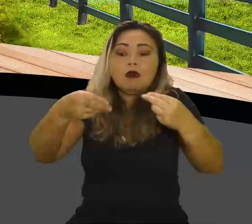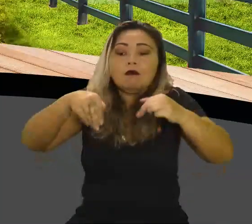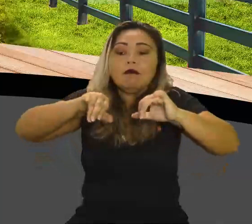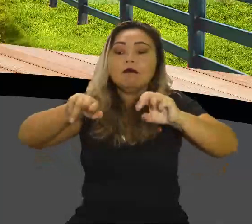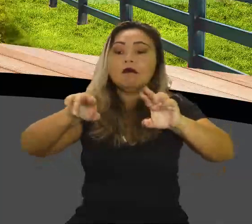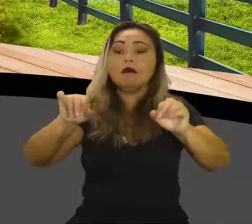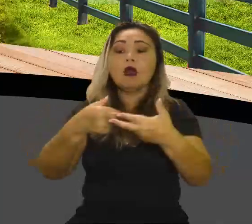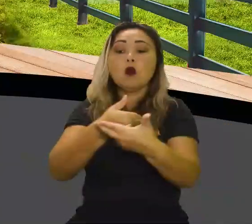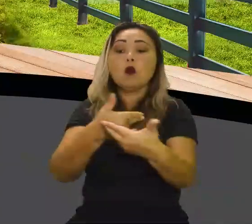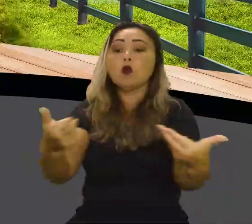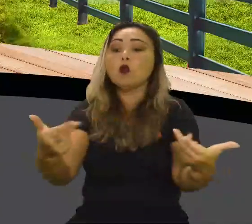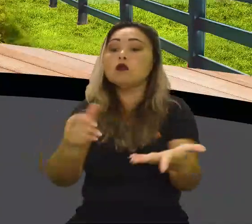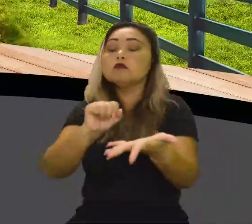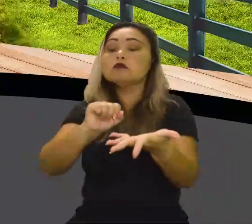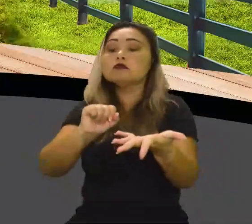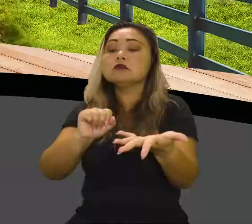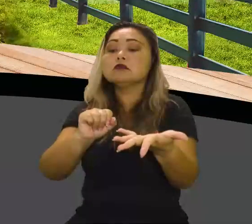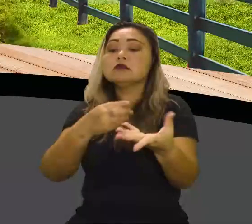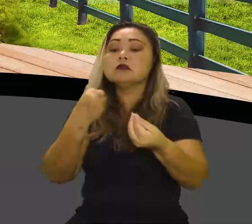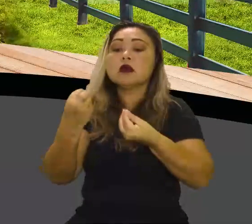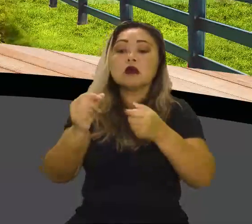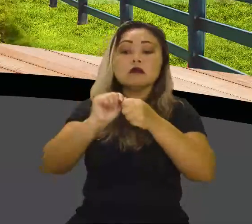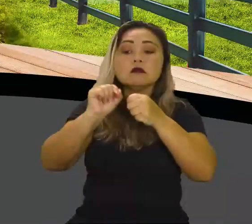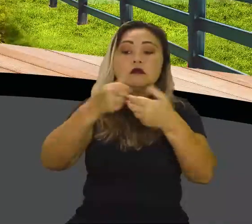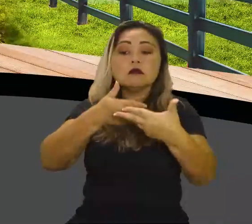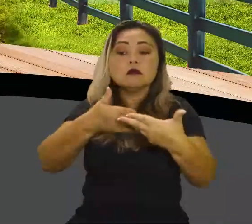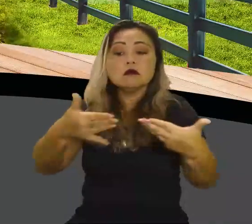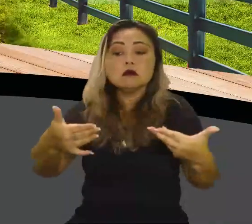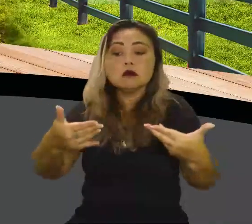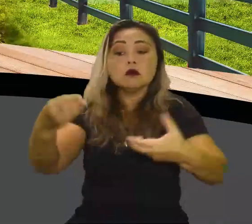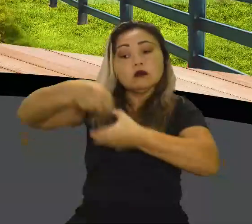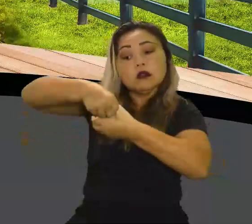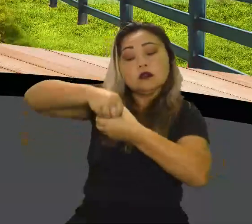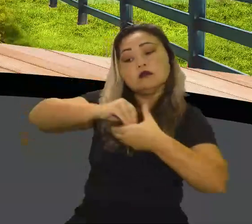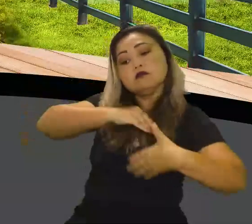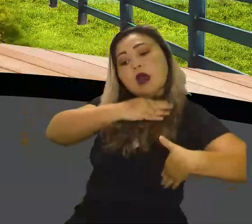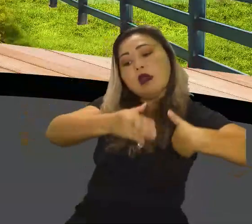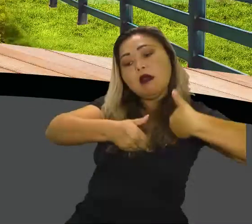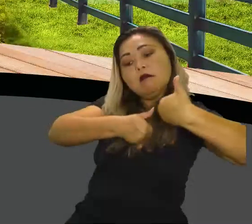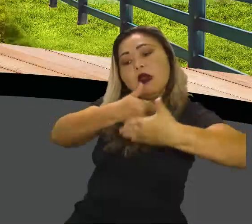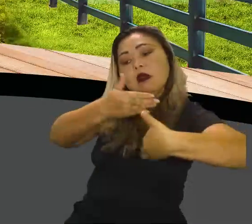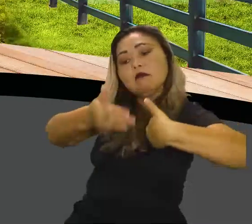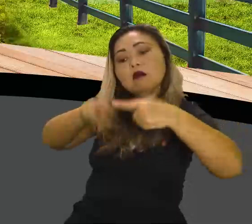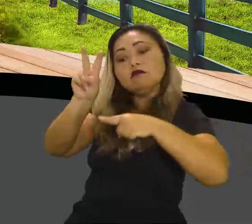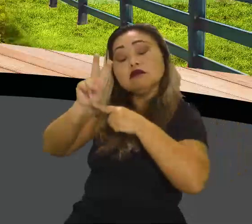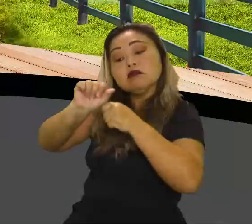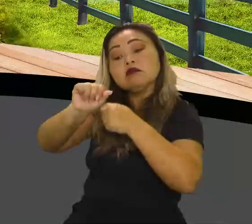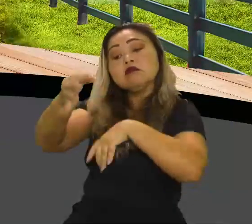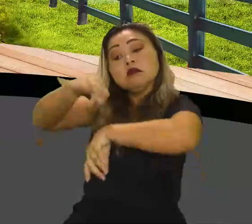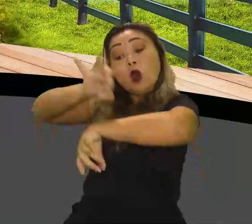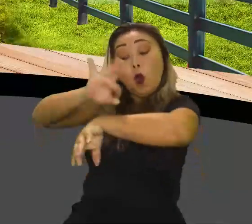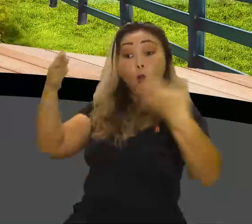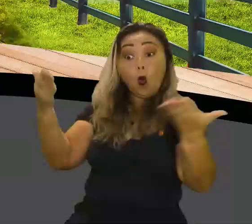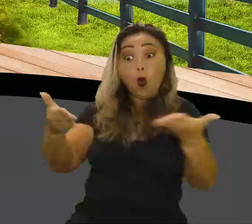Manejo são todas as atividades realizadas dentro do processo de criação. Hoje,